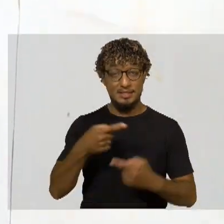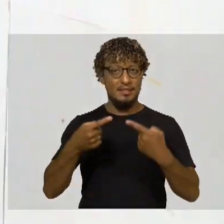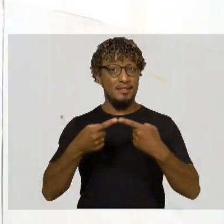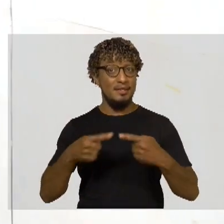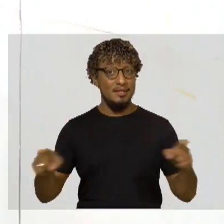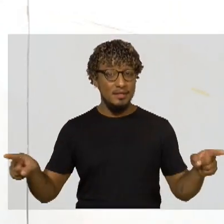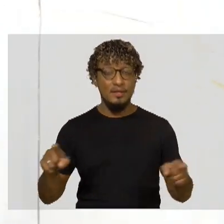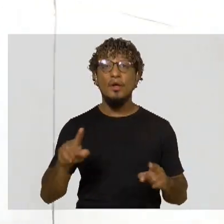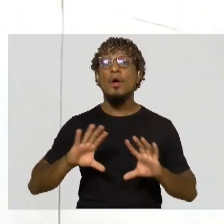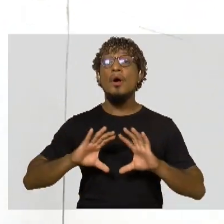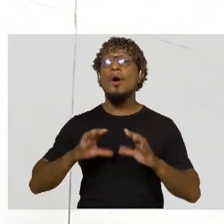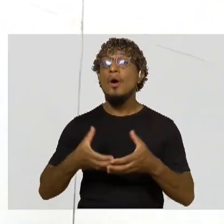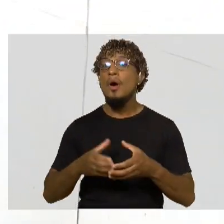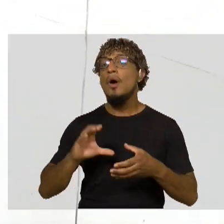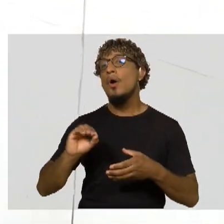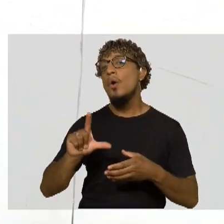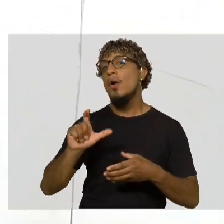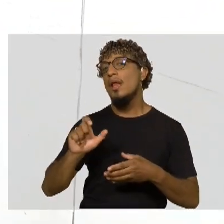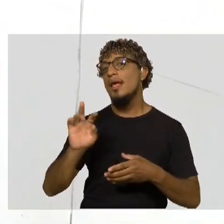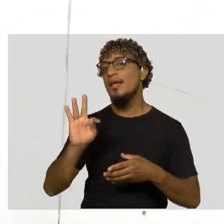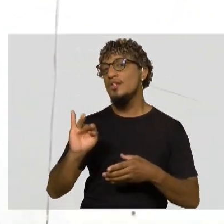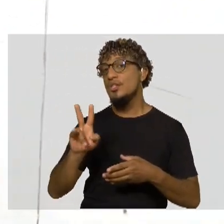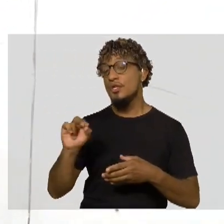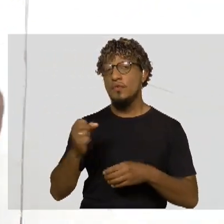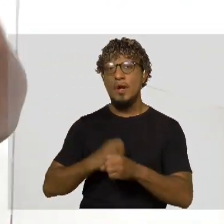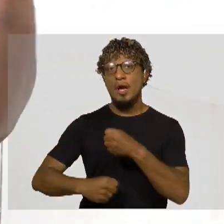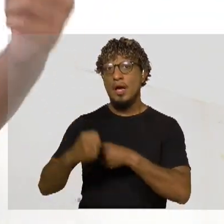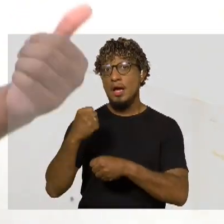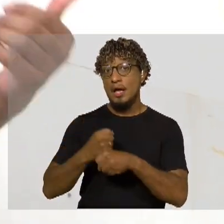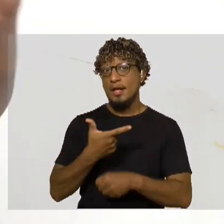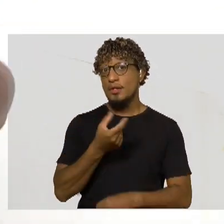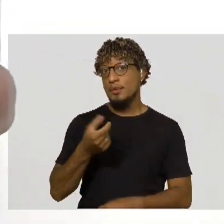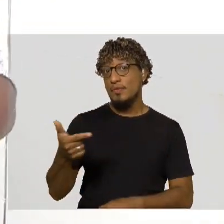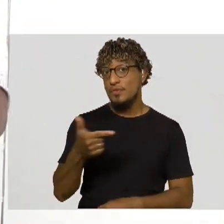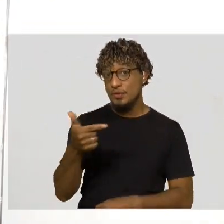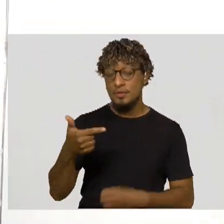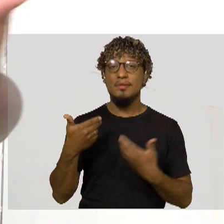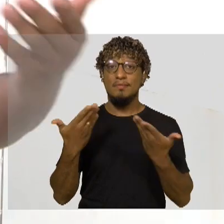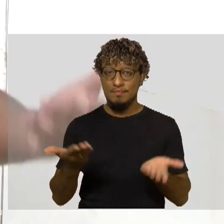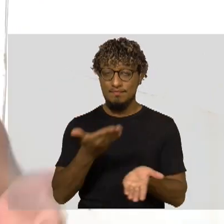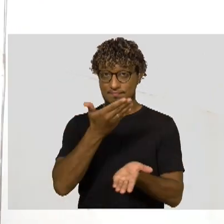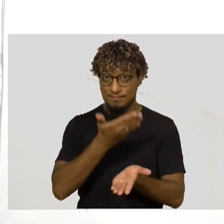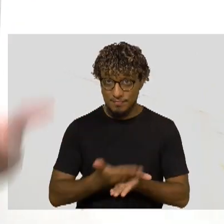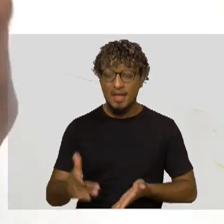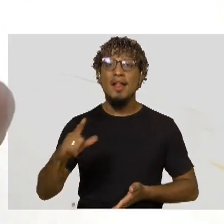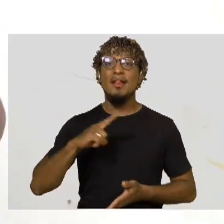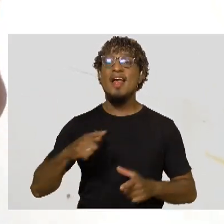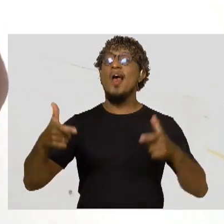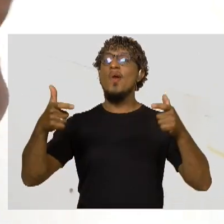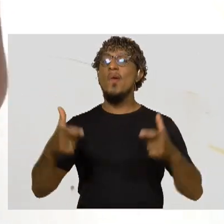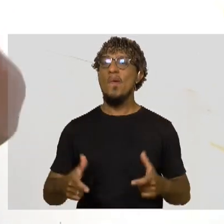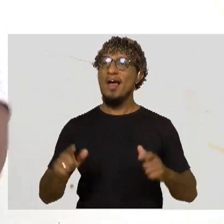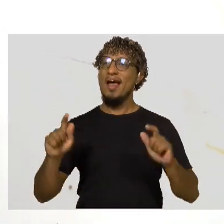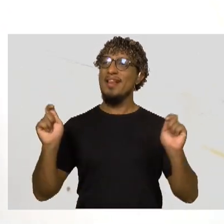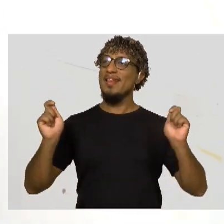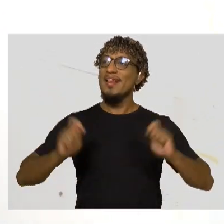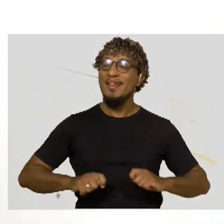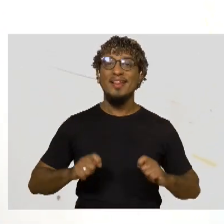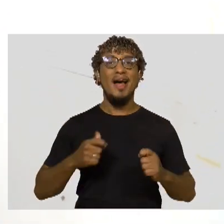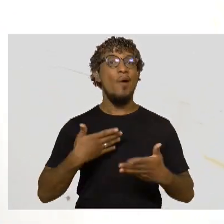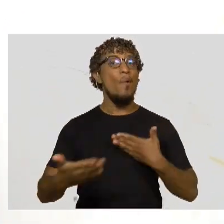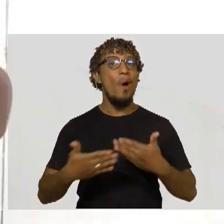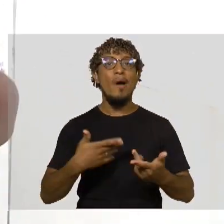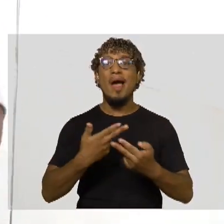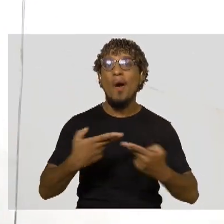inaugurado pelo coletivo em 2022, no ano passado, e aí então, a partir de então, eles têm um espaço físico para sediar todas as